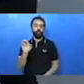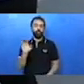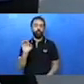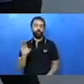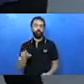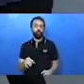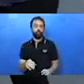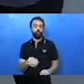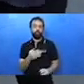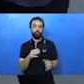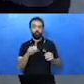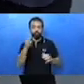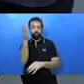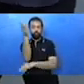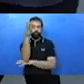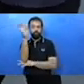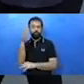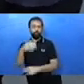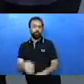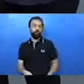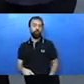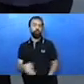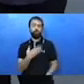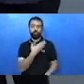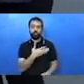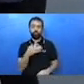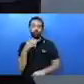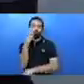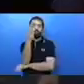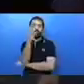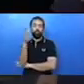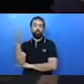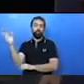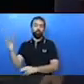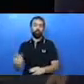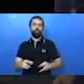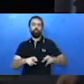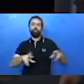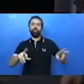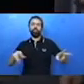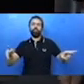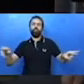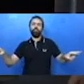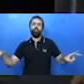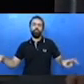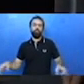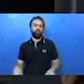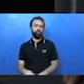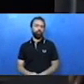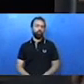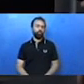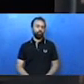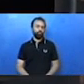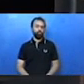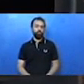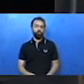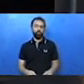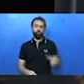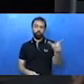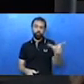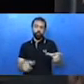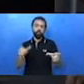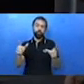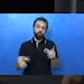Brasil. As bandeiras do Estado brasileiro são bem diferentes uma das outras. Cada uma